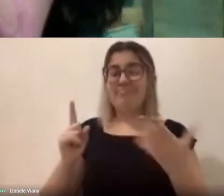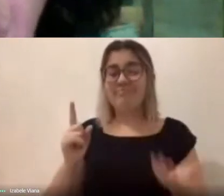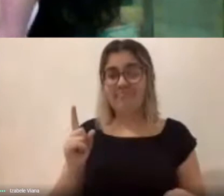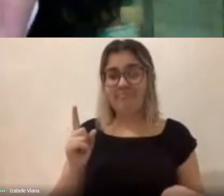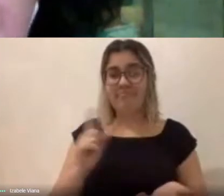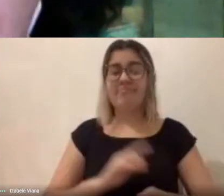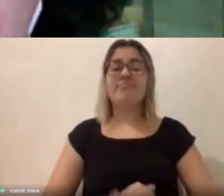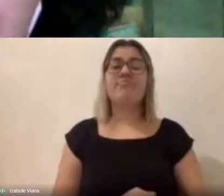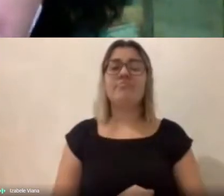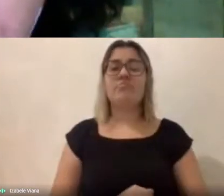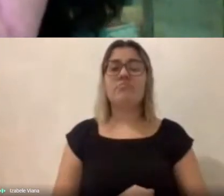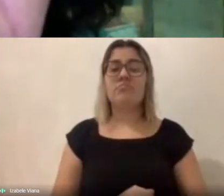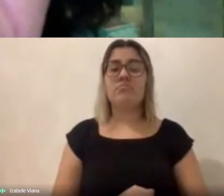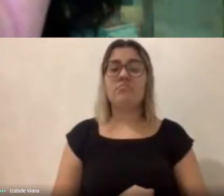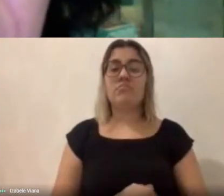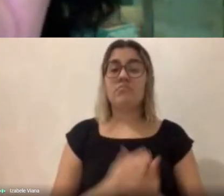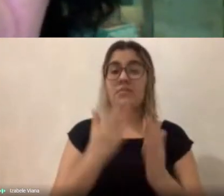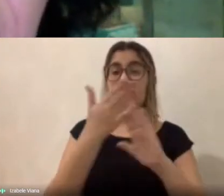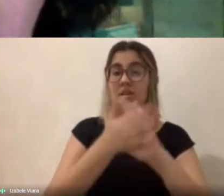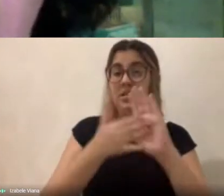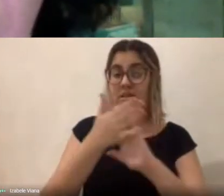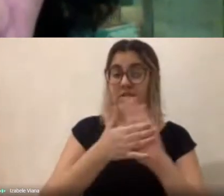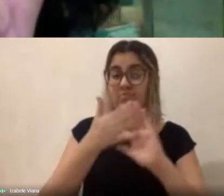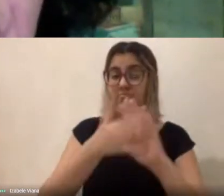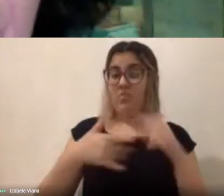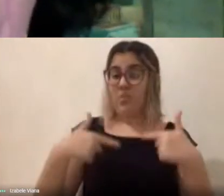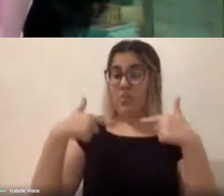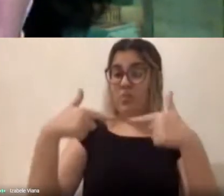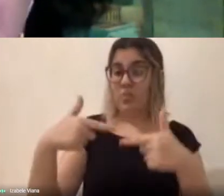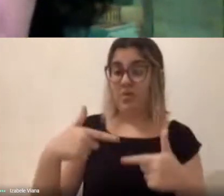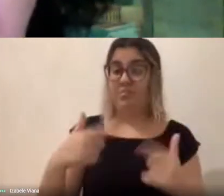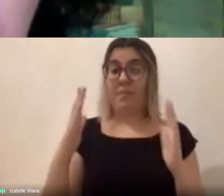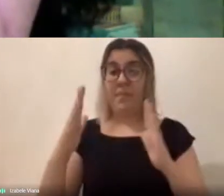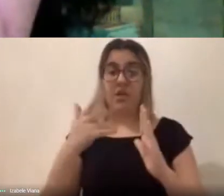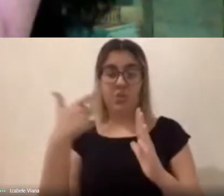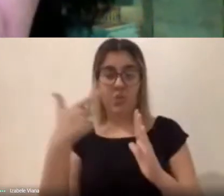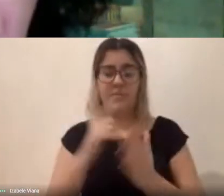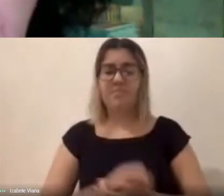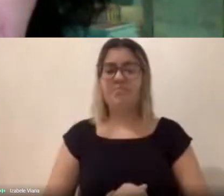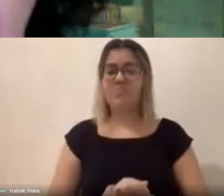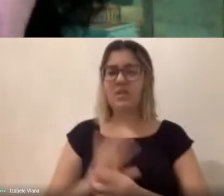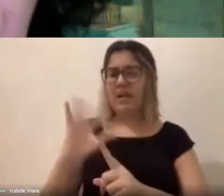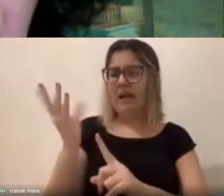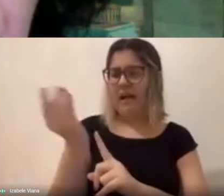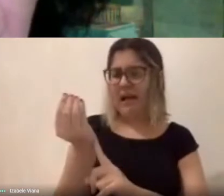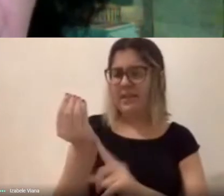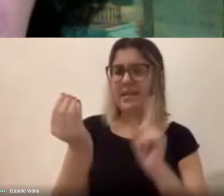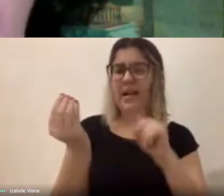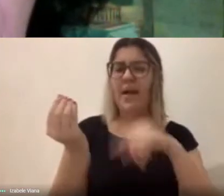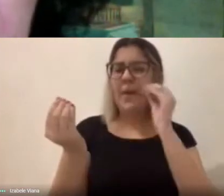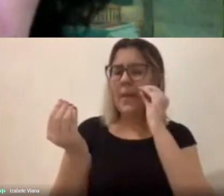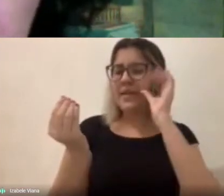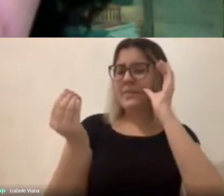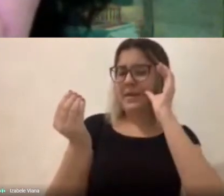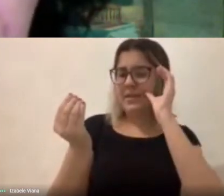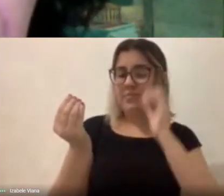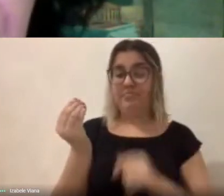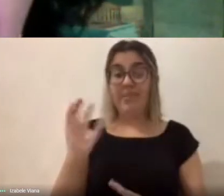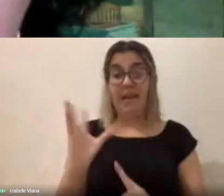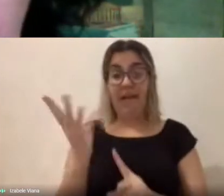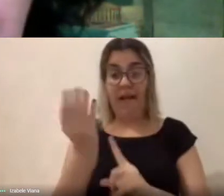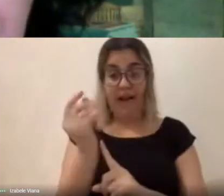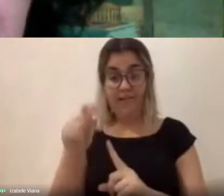Manifesto Anti-Inclusão, Parte 2. Arte é conhecimento. Arte é